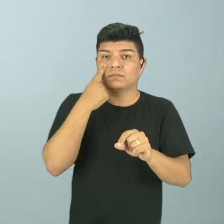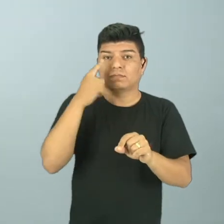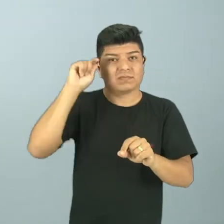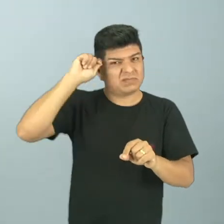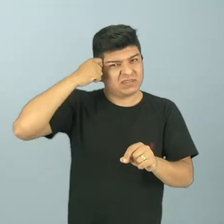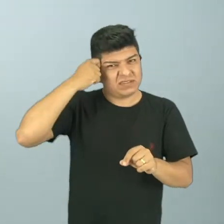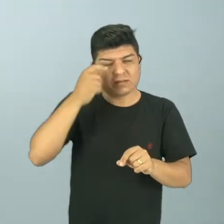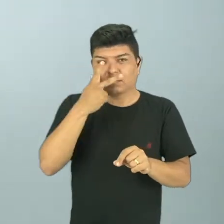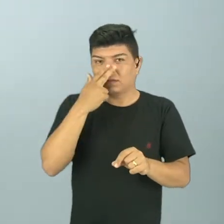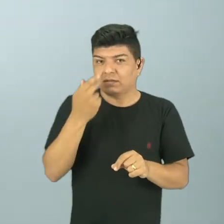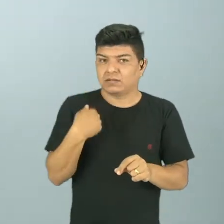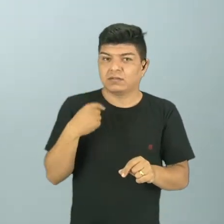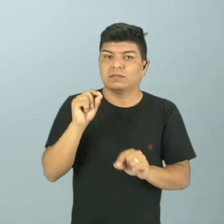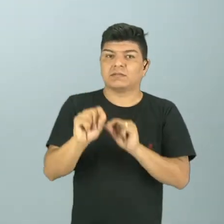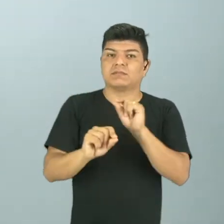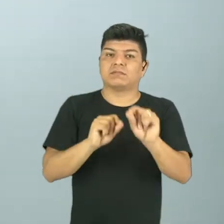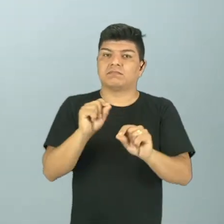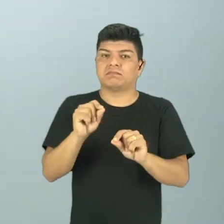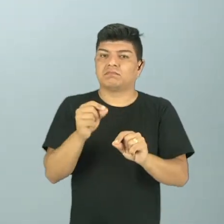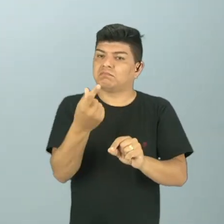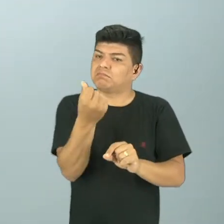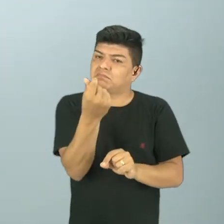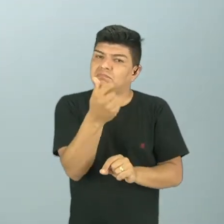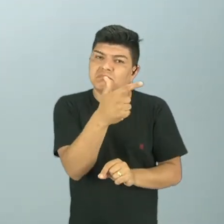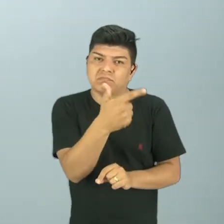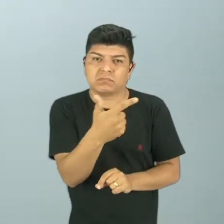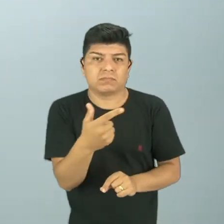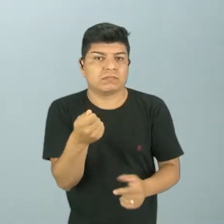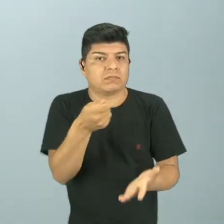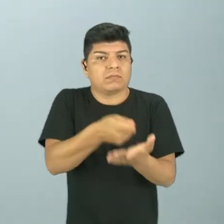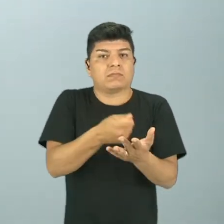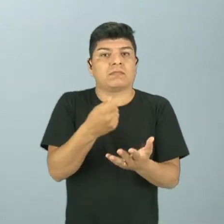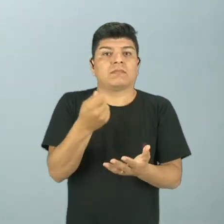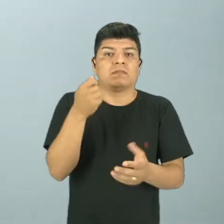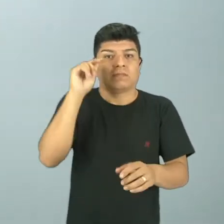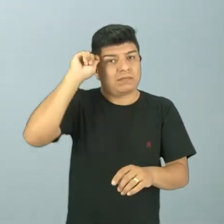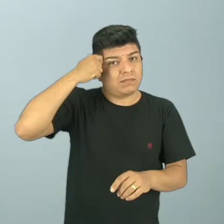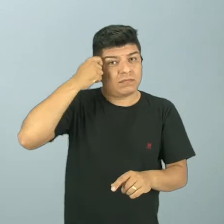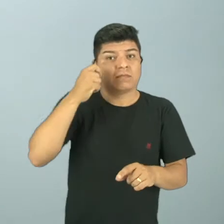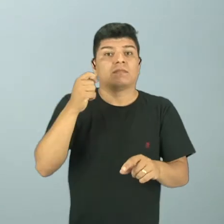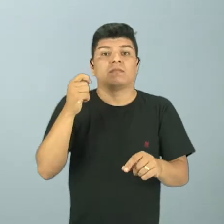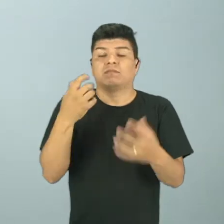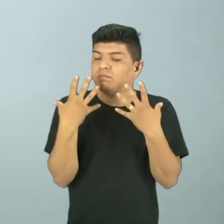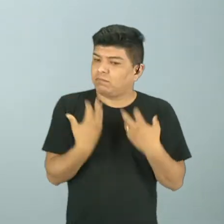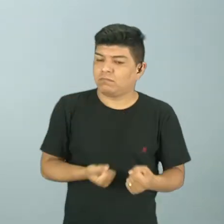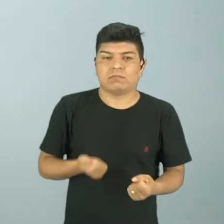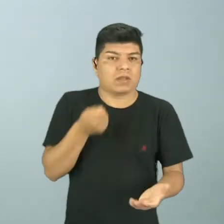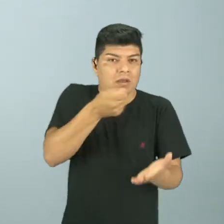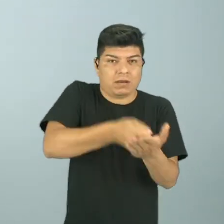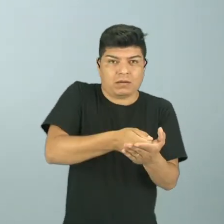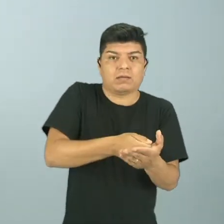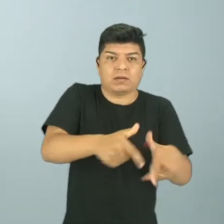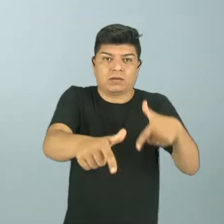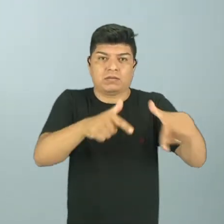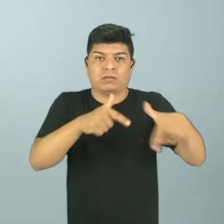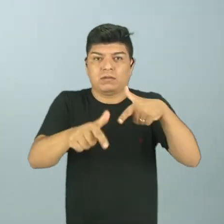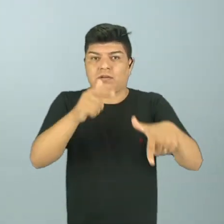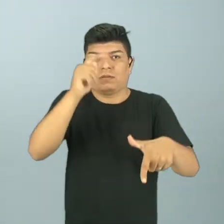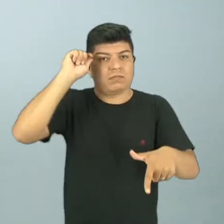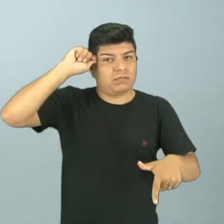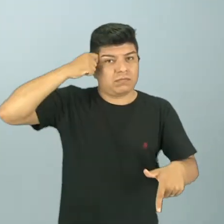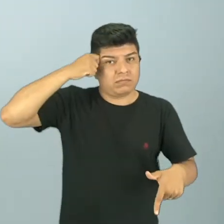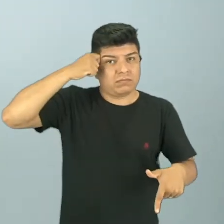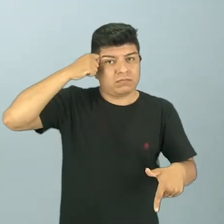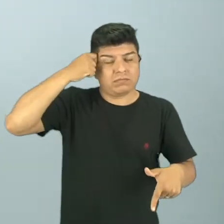negros como uma mão de obra sem custo nenhum. Então, eles não vão aceitar querer pagar pelo trabalho do negro, que